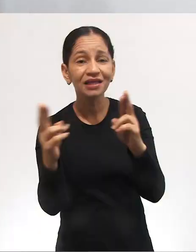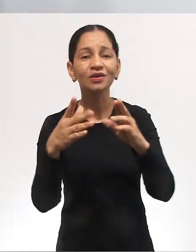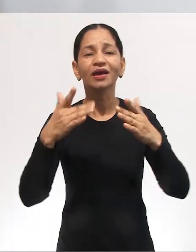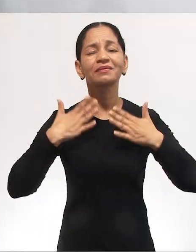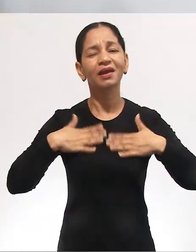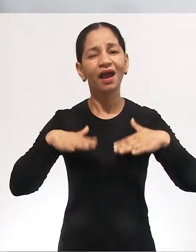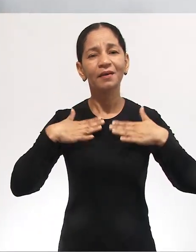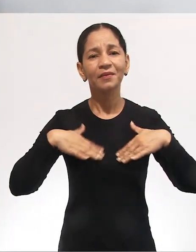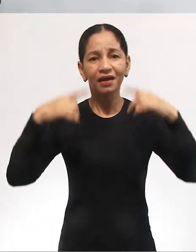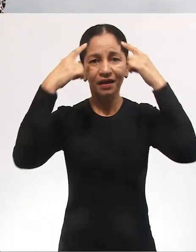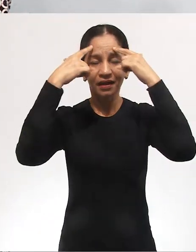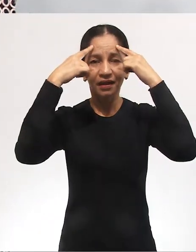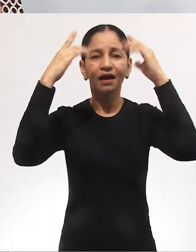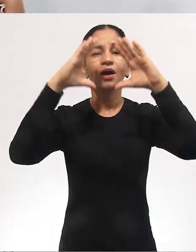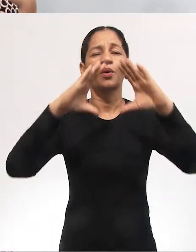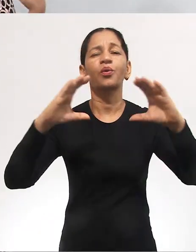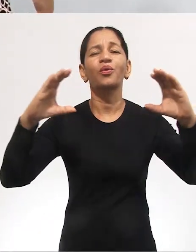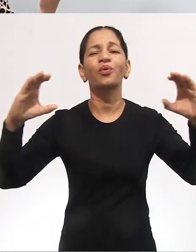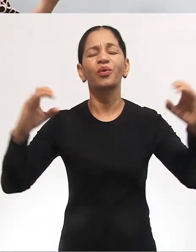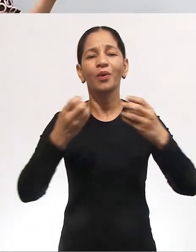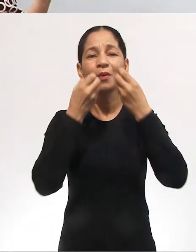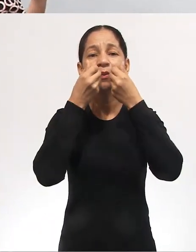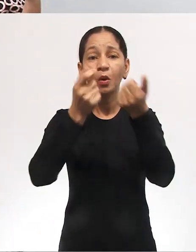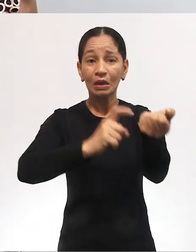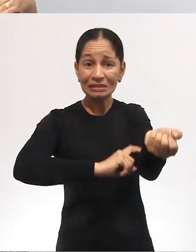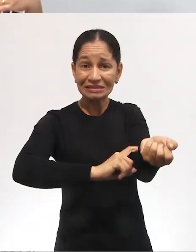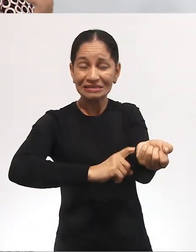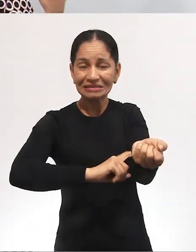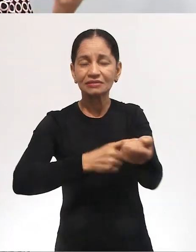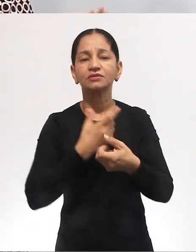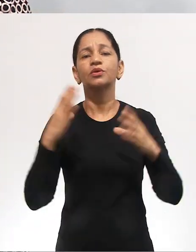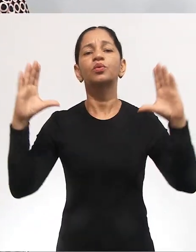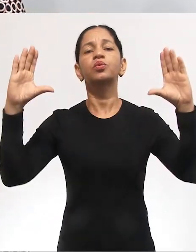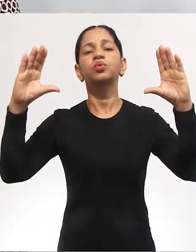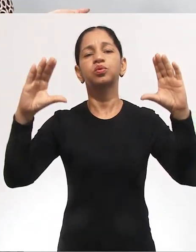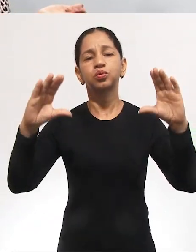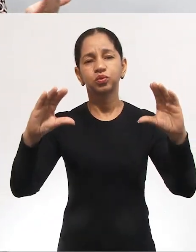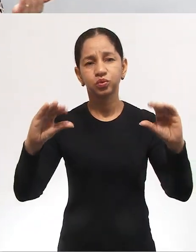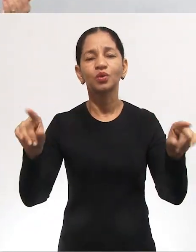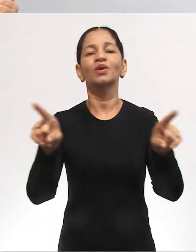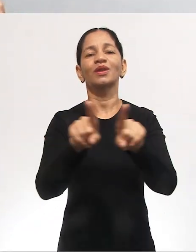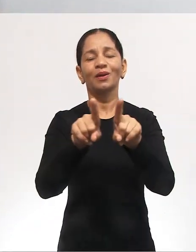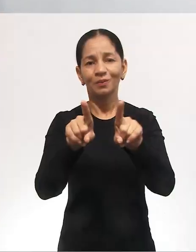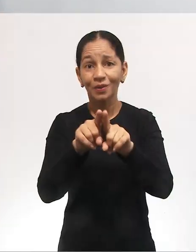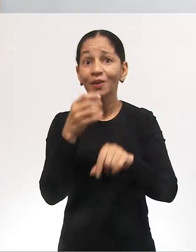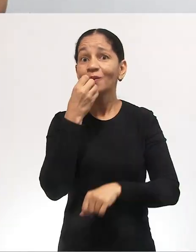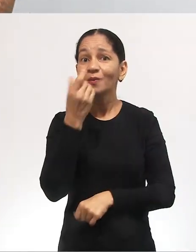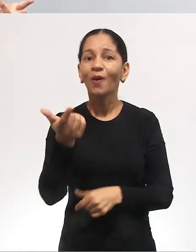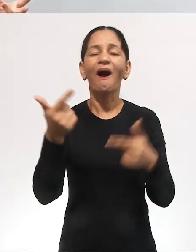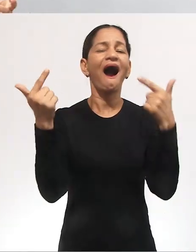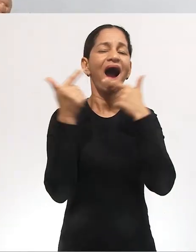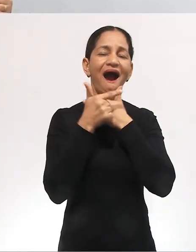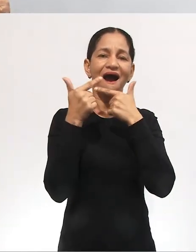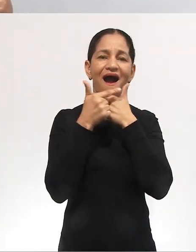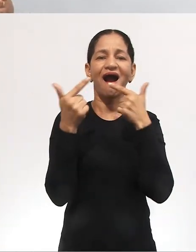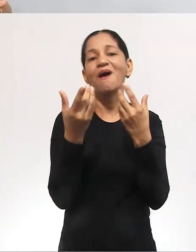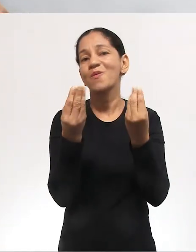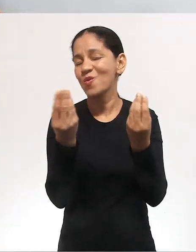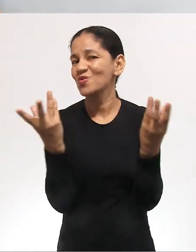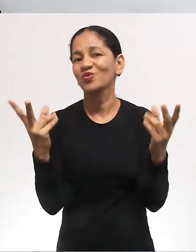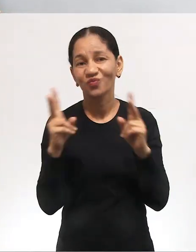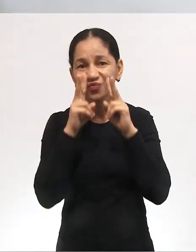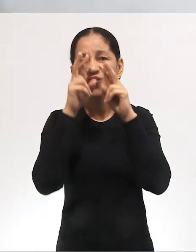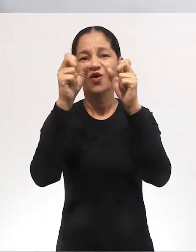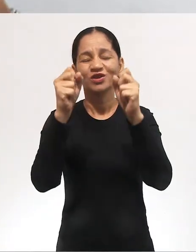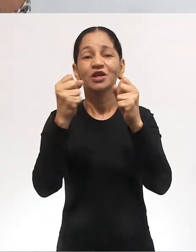relaxamento, ali redução de estresse, a integração social, né, que você acaba rindo, descontraindo ali, mas